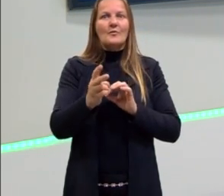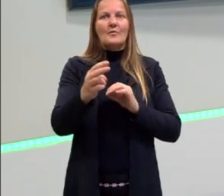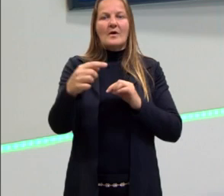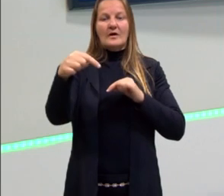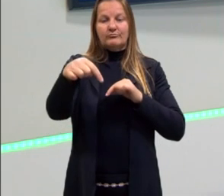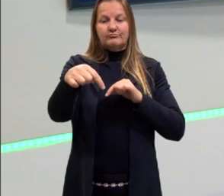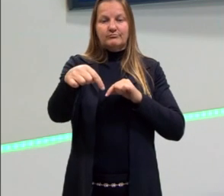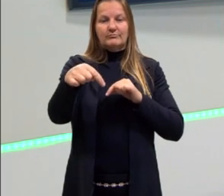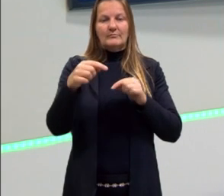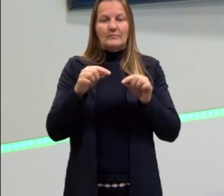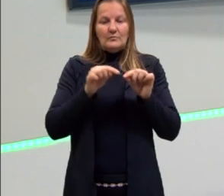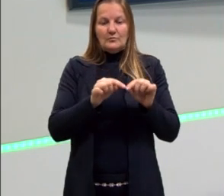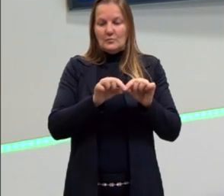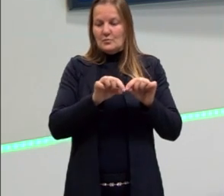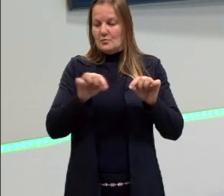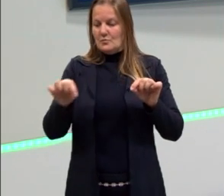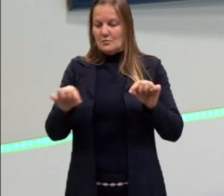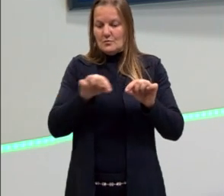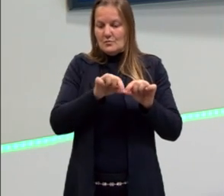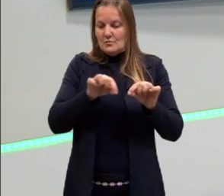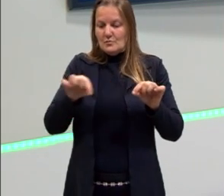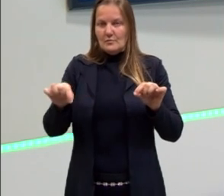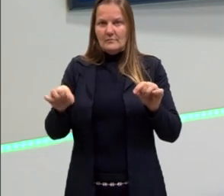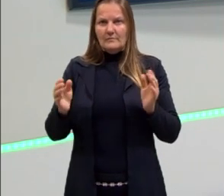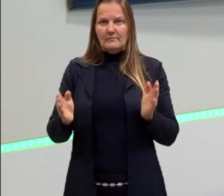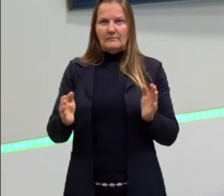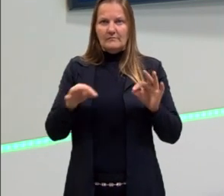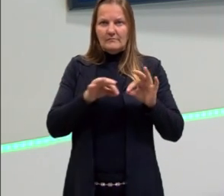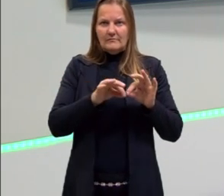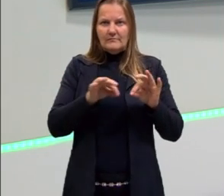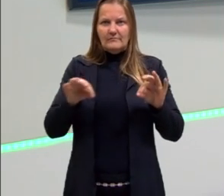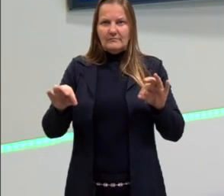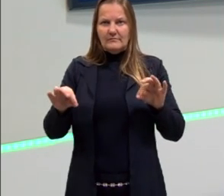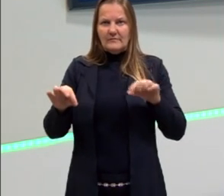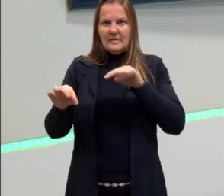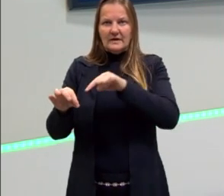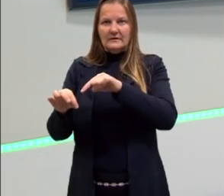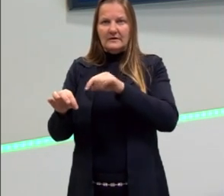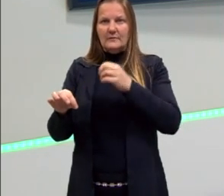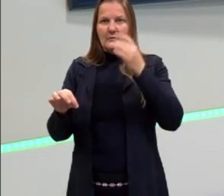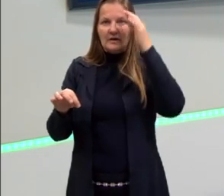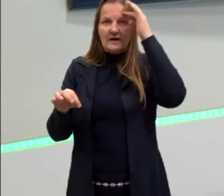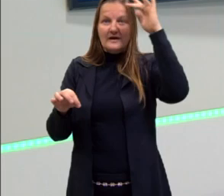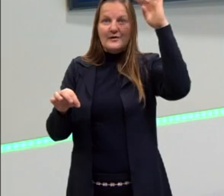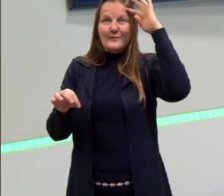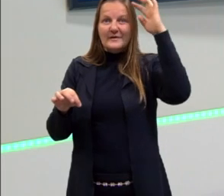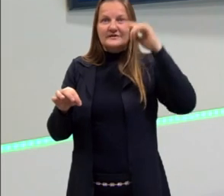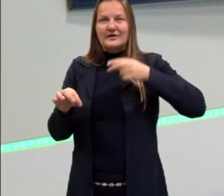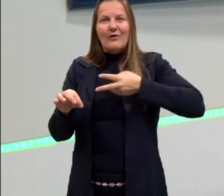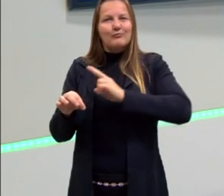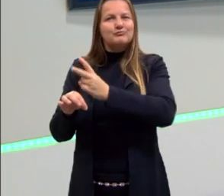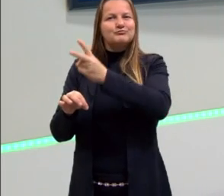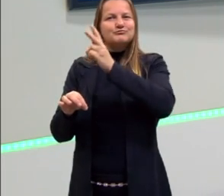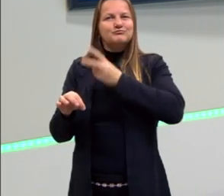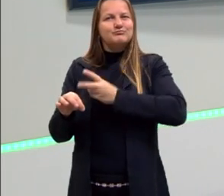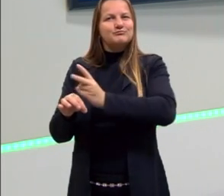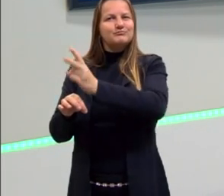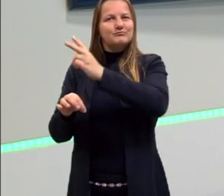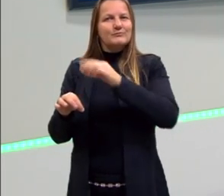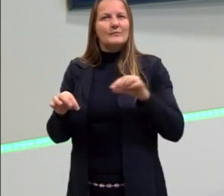dela mas nós não temos a é o comprimento exato dessa reta porque ela continua